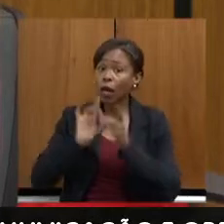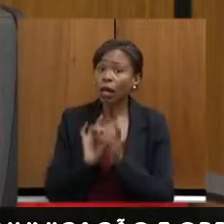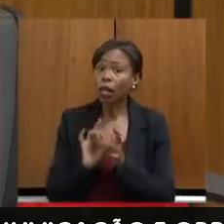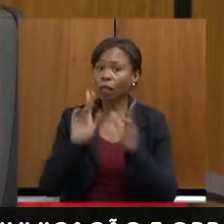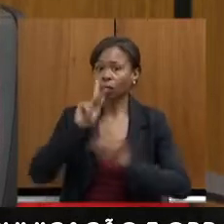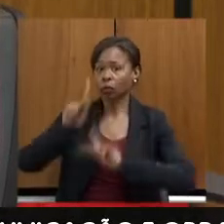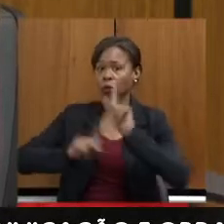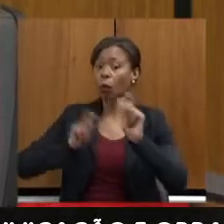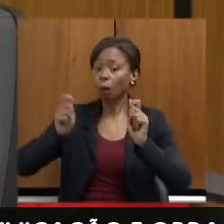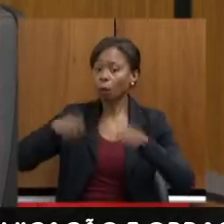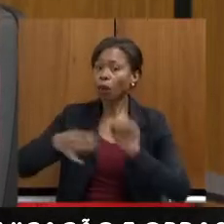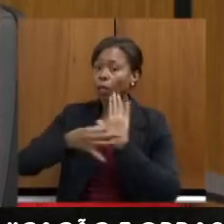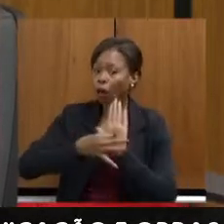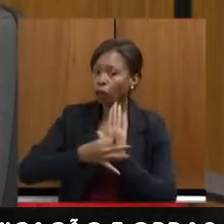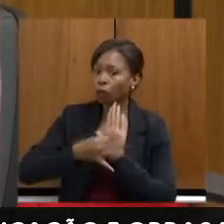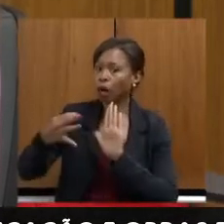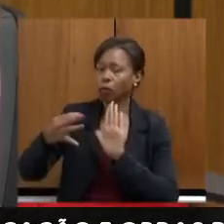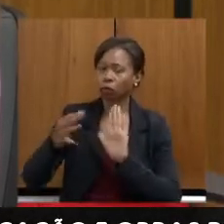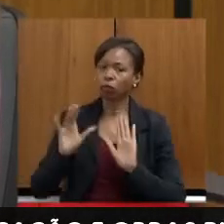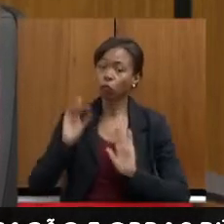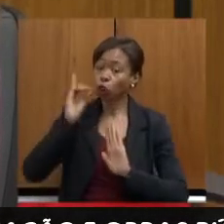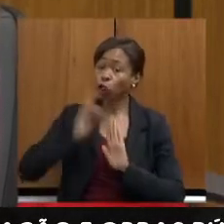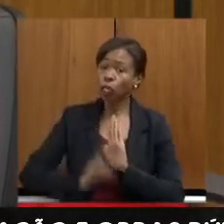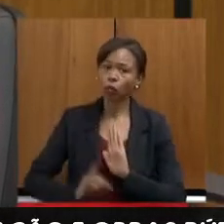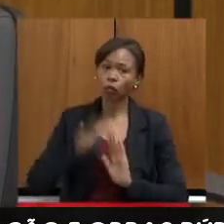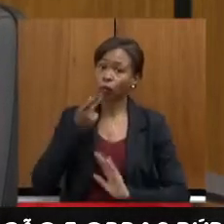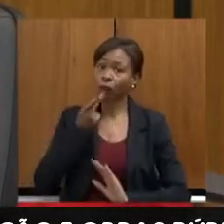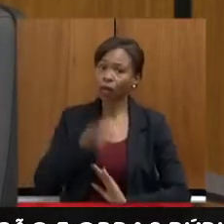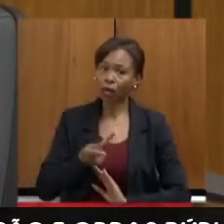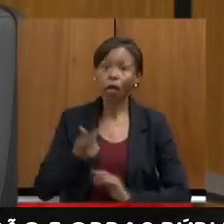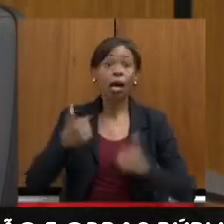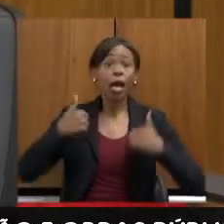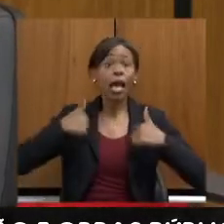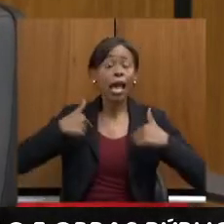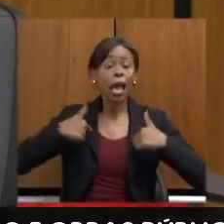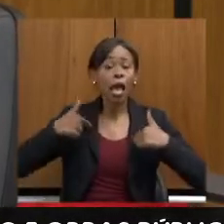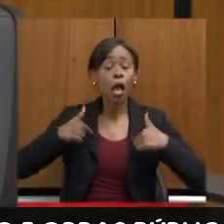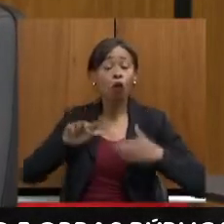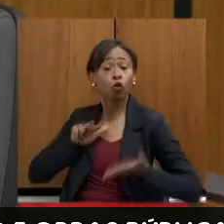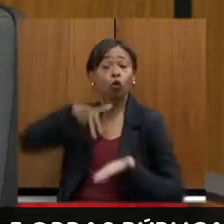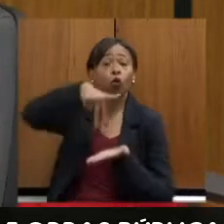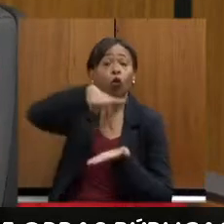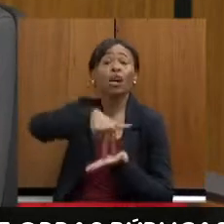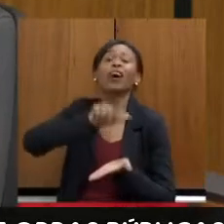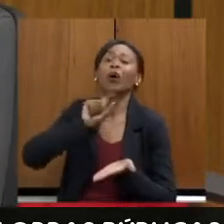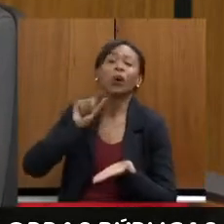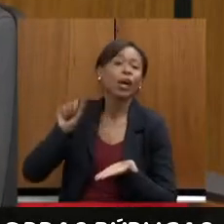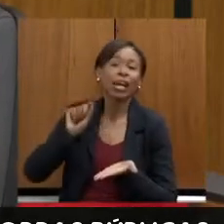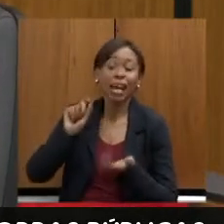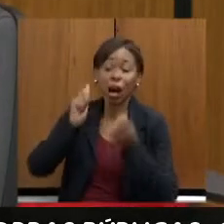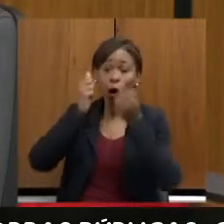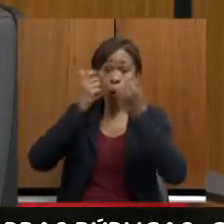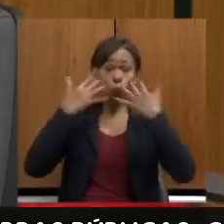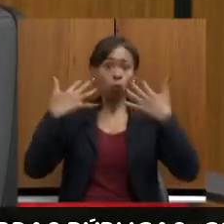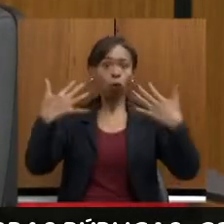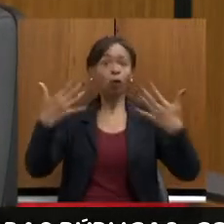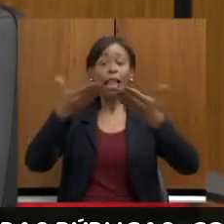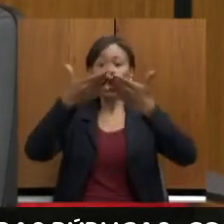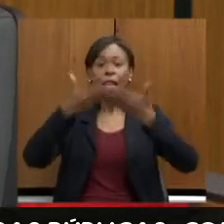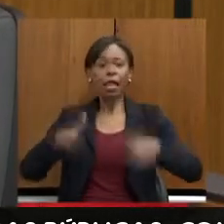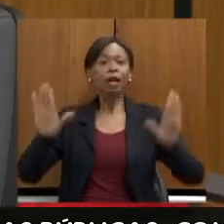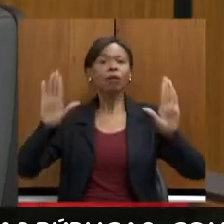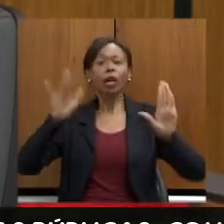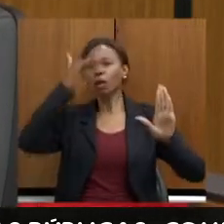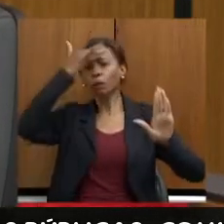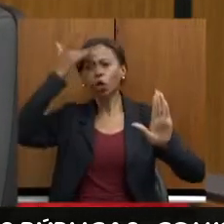isso não aconteceu eu estive em audiência pública aquela audiência que é pública que a porta fica aberta é para que